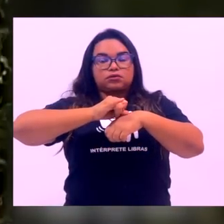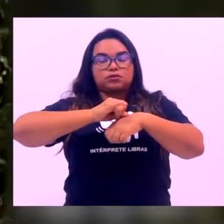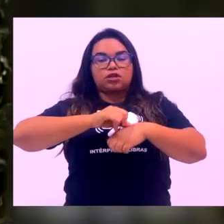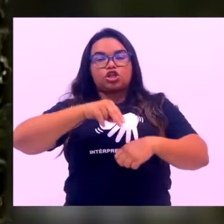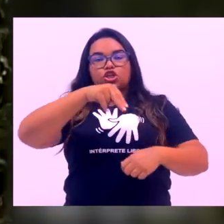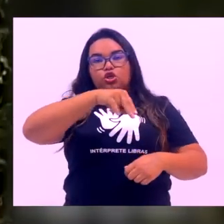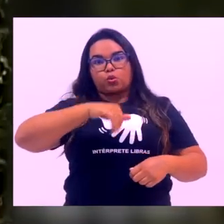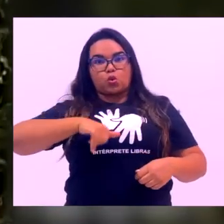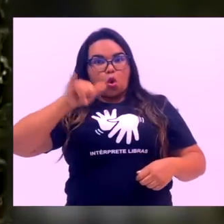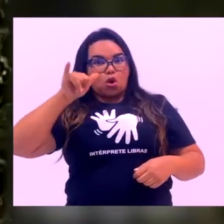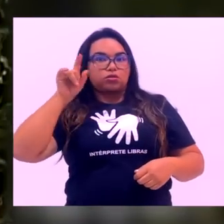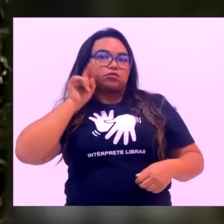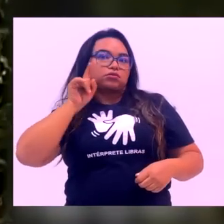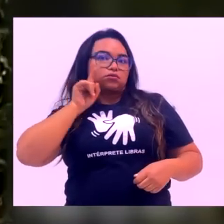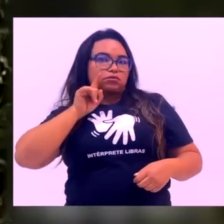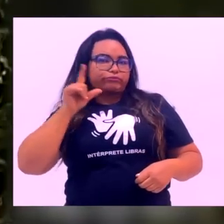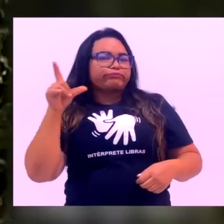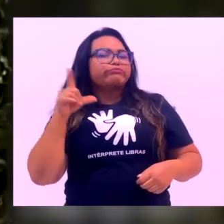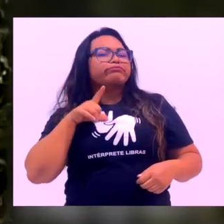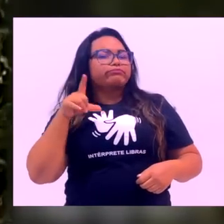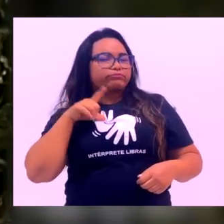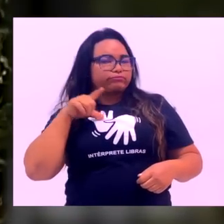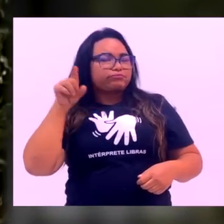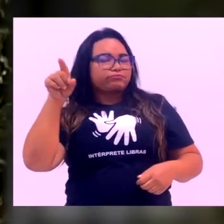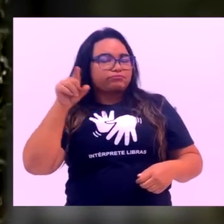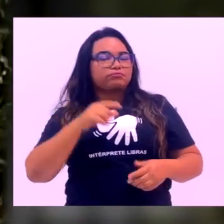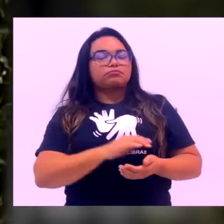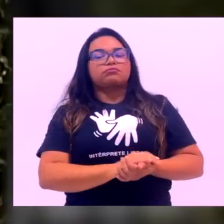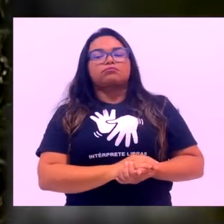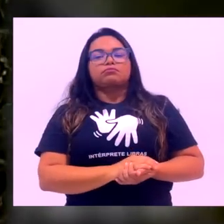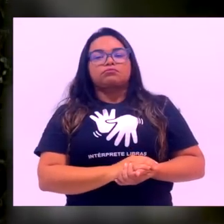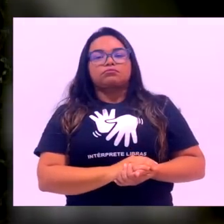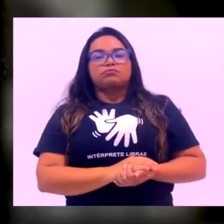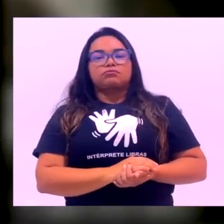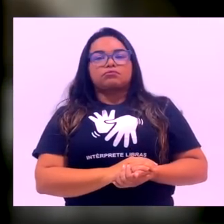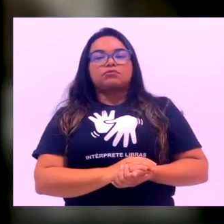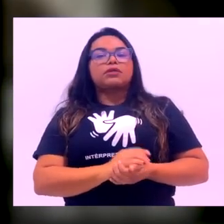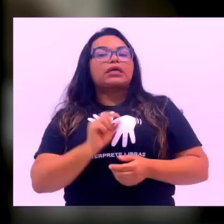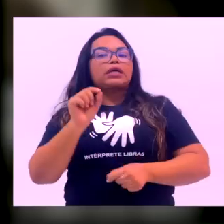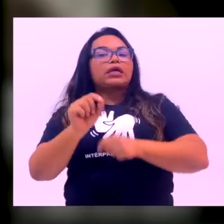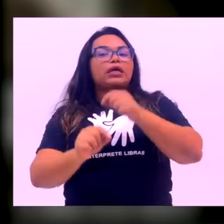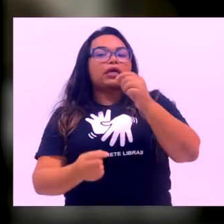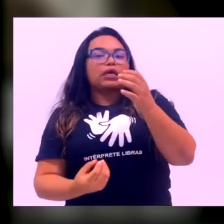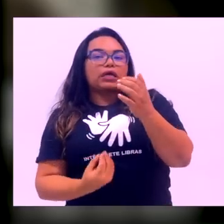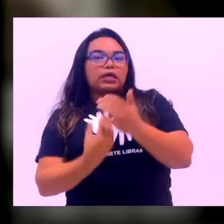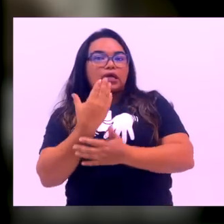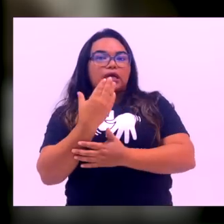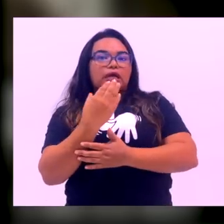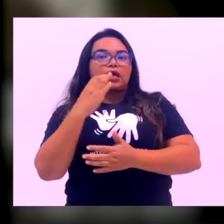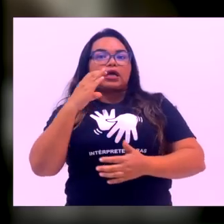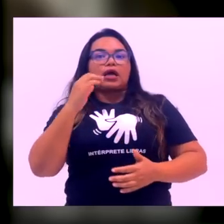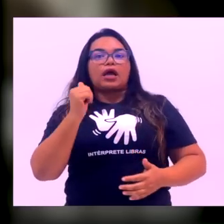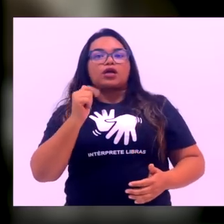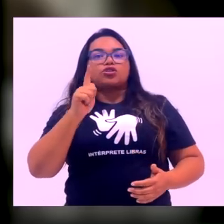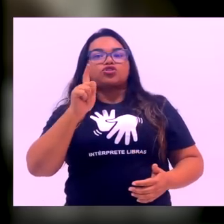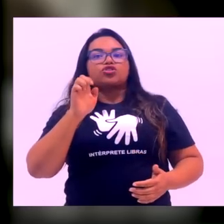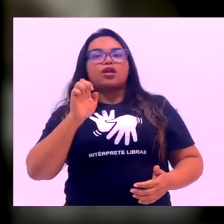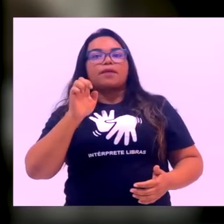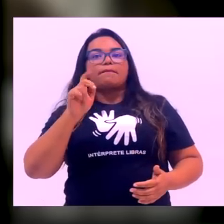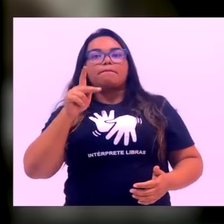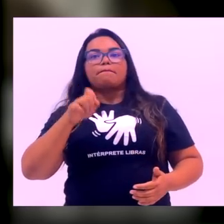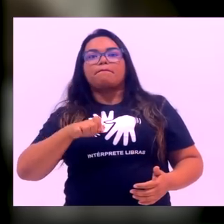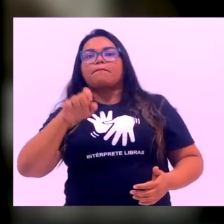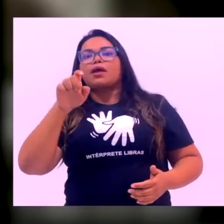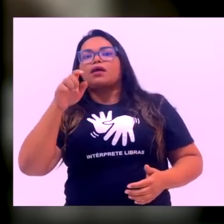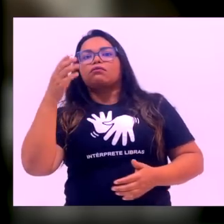York? Sim, existe. Coisas muito interessantes. E então, o fundador da KGB